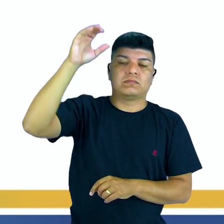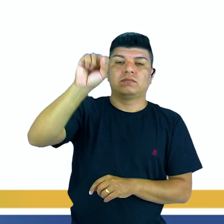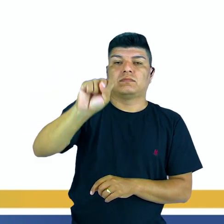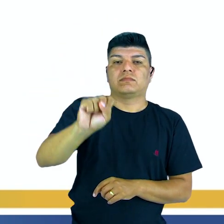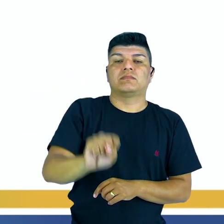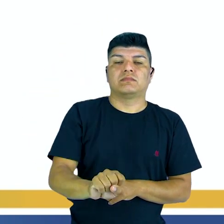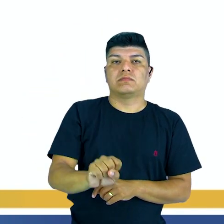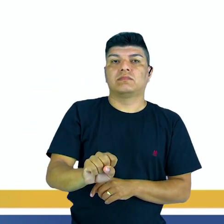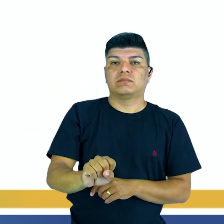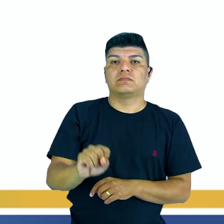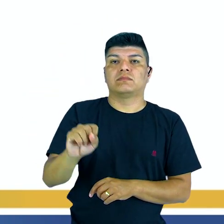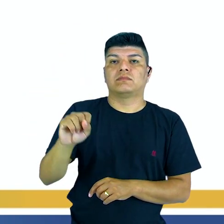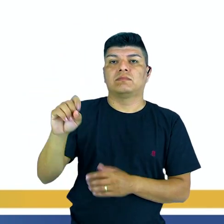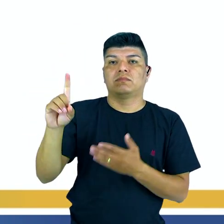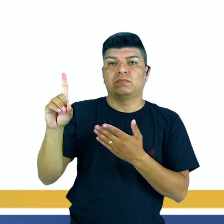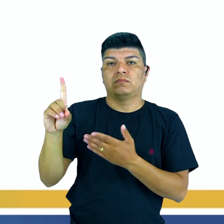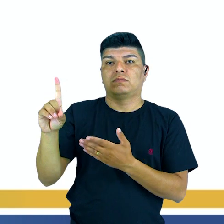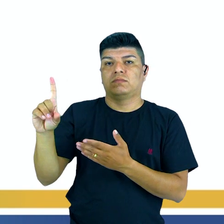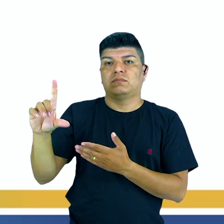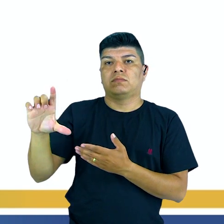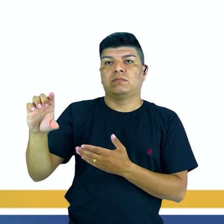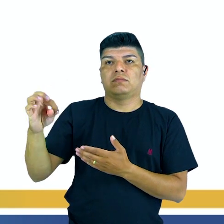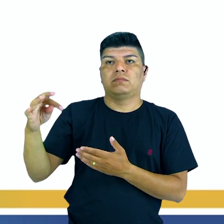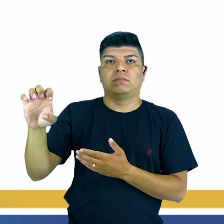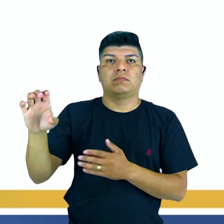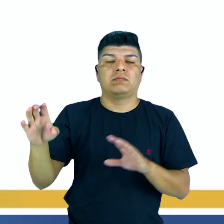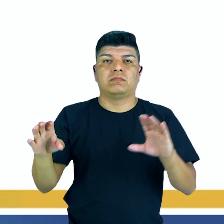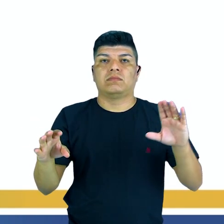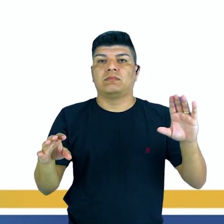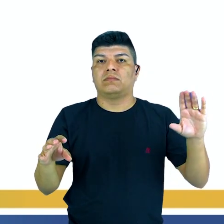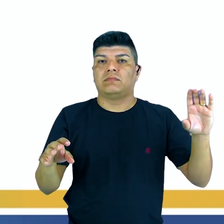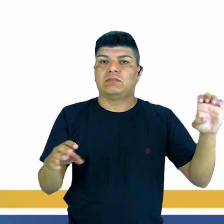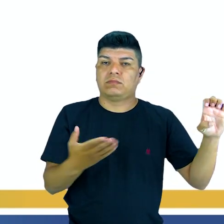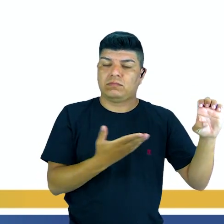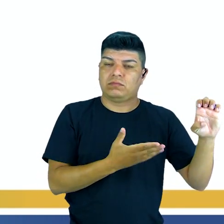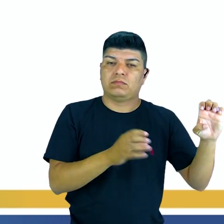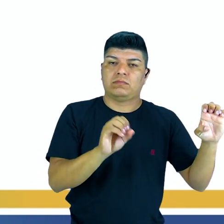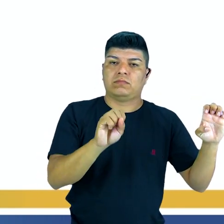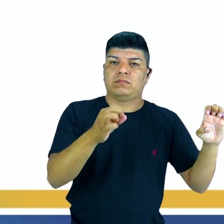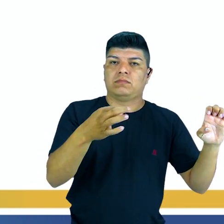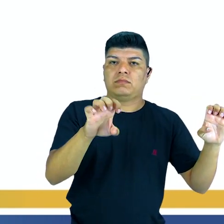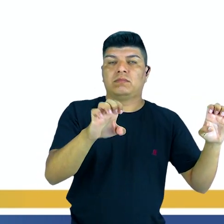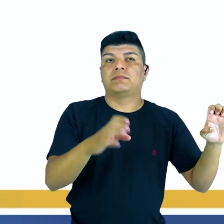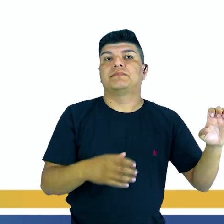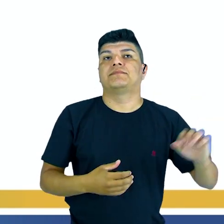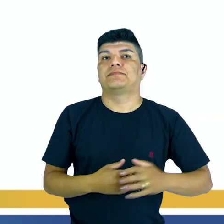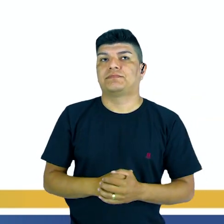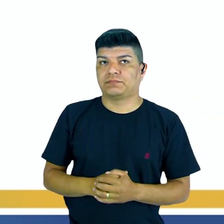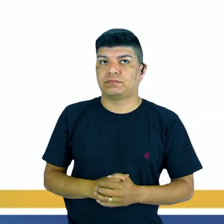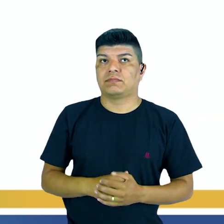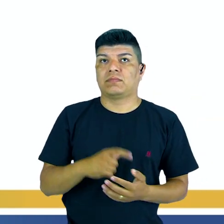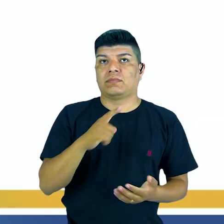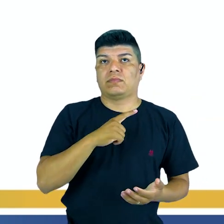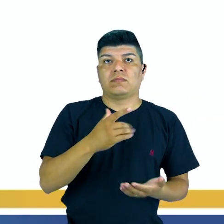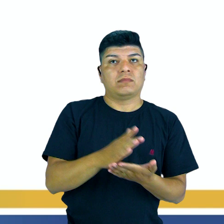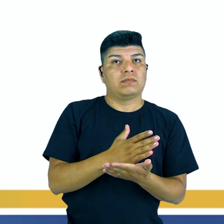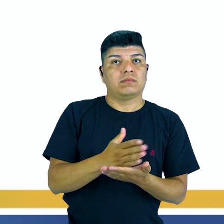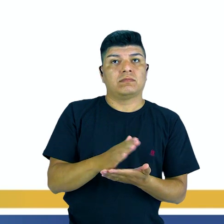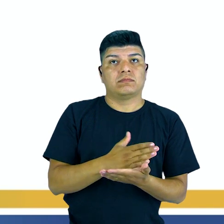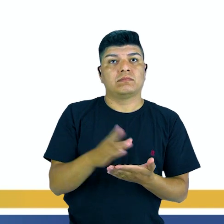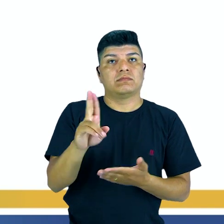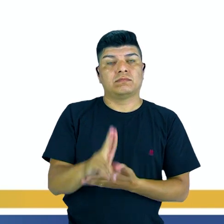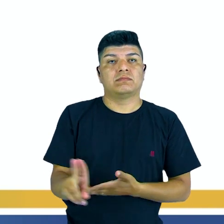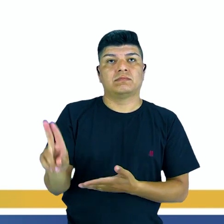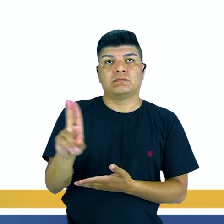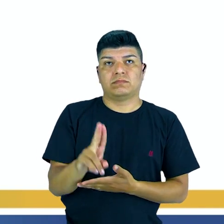direita seria a leste, na sua esquerda seria a oeste, ok? Temos os meios artificiais também.